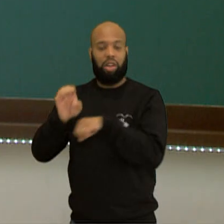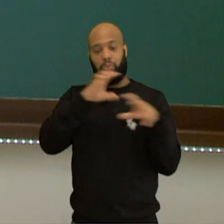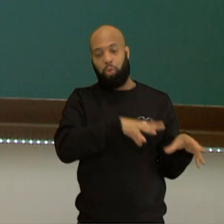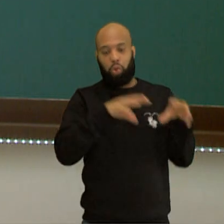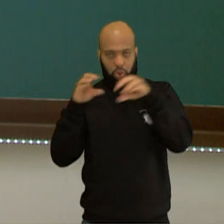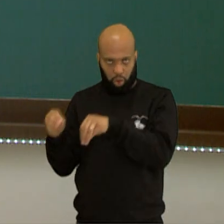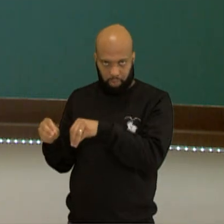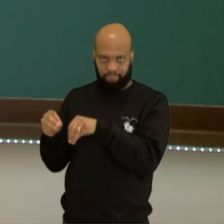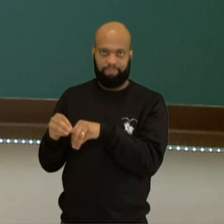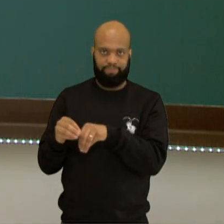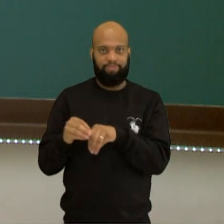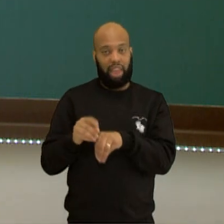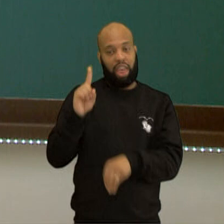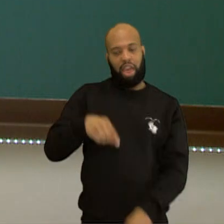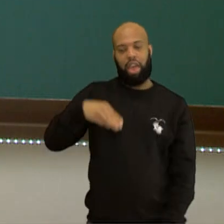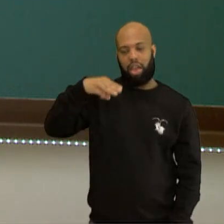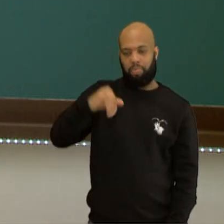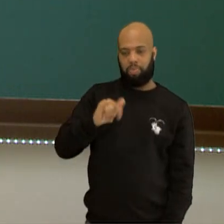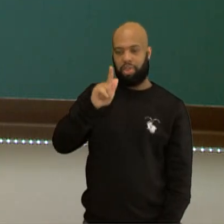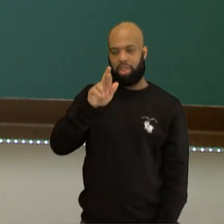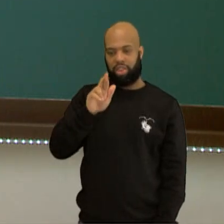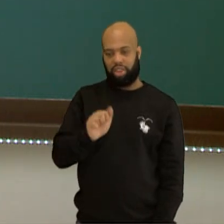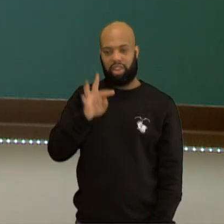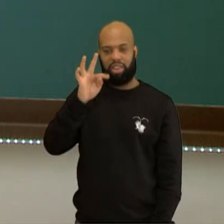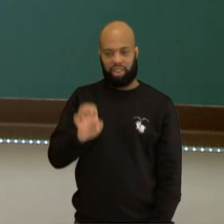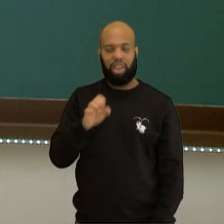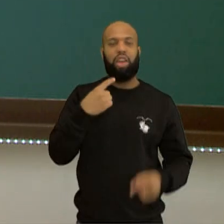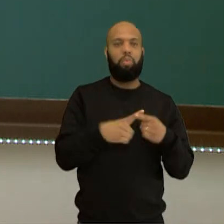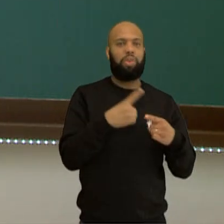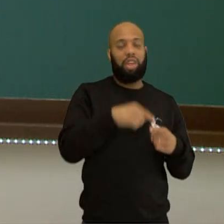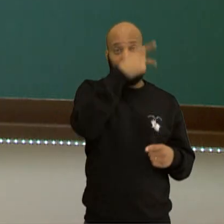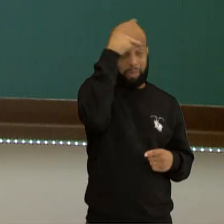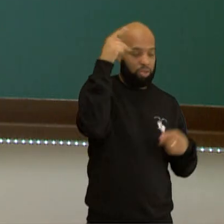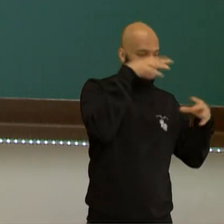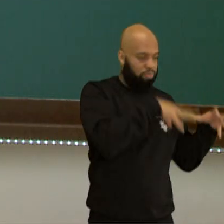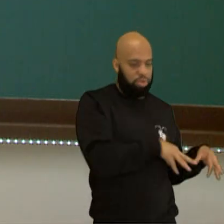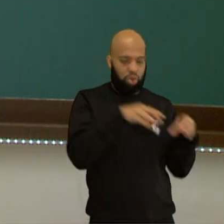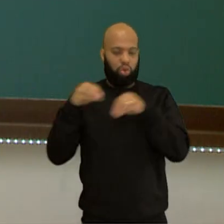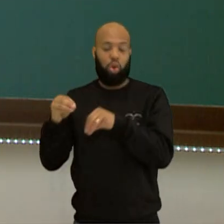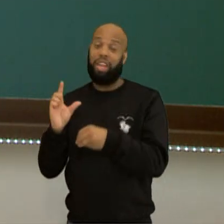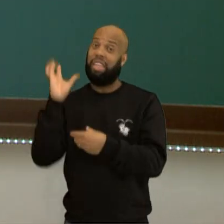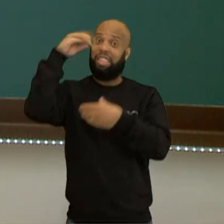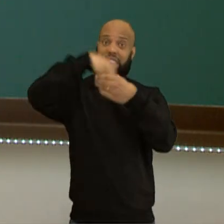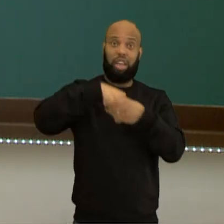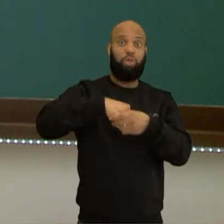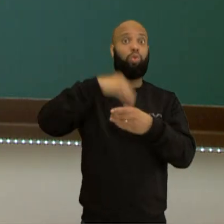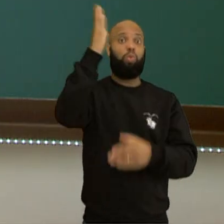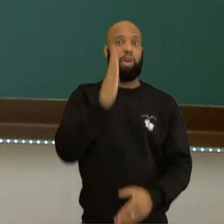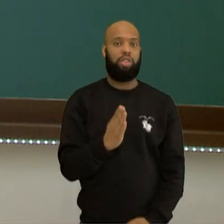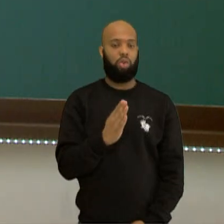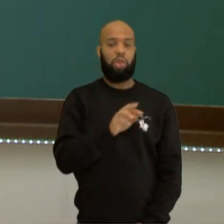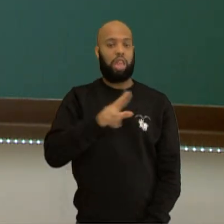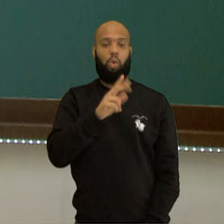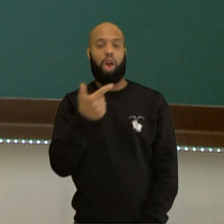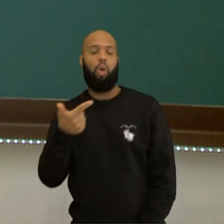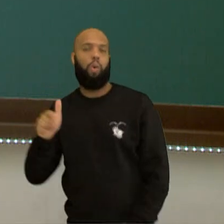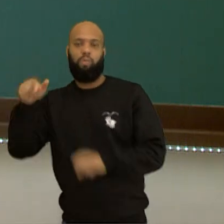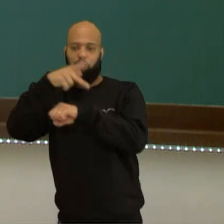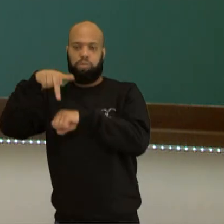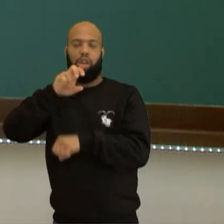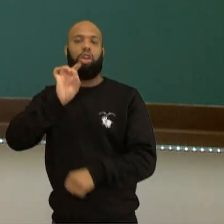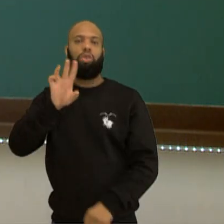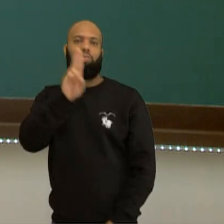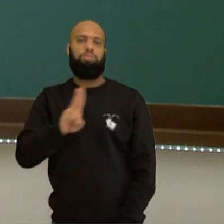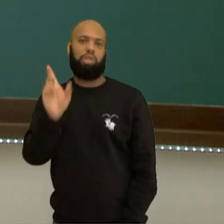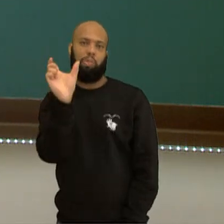de migrante, porque aconteceu esse movimento dentro do Brasil, ele não mudou para outro país. Então eu só uso o